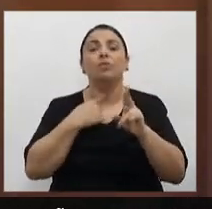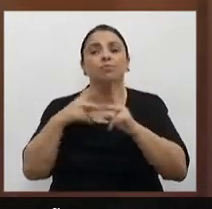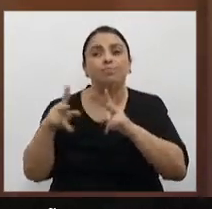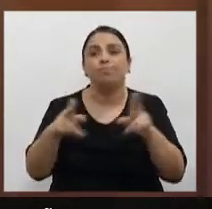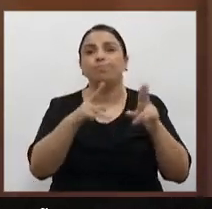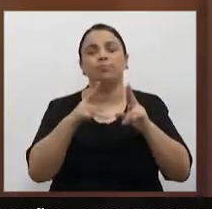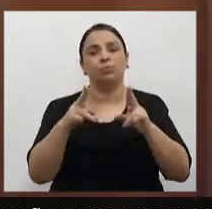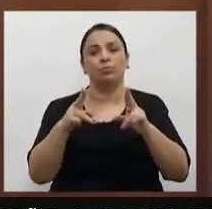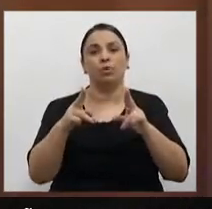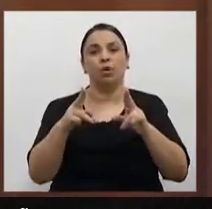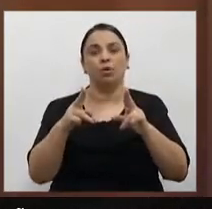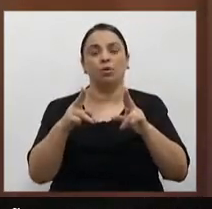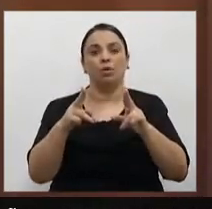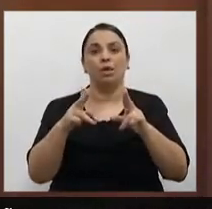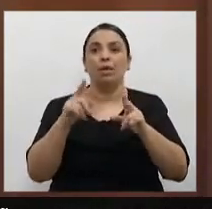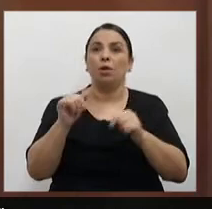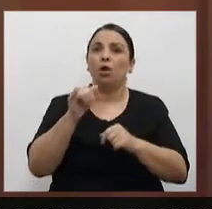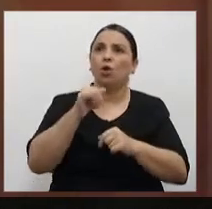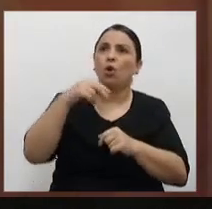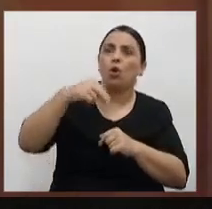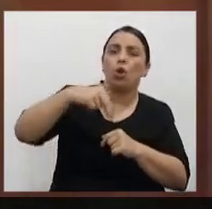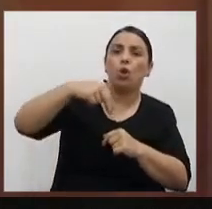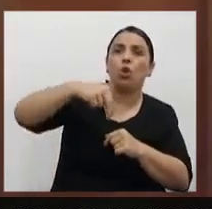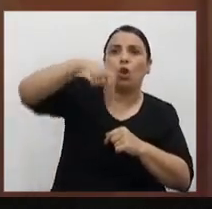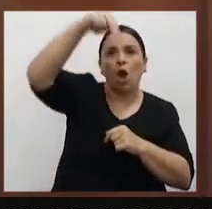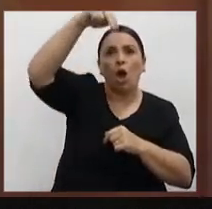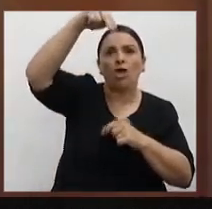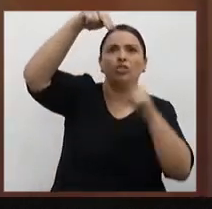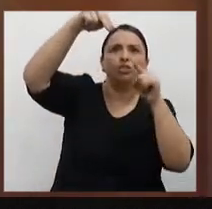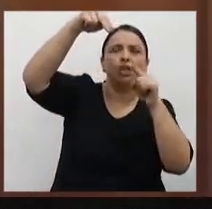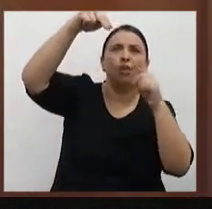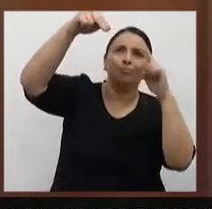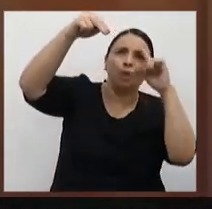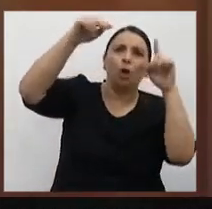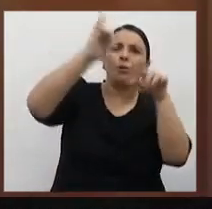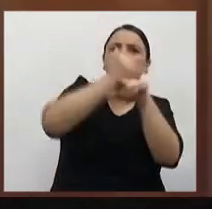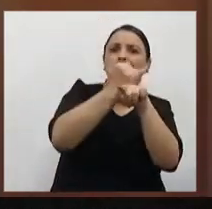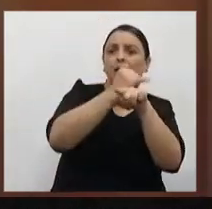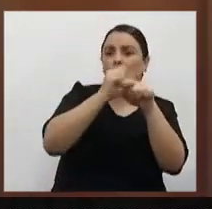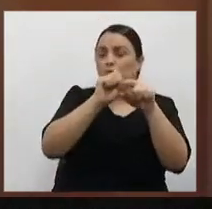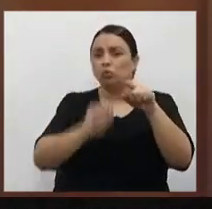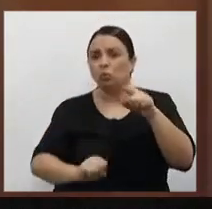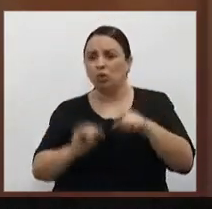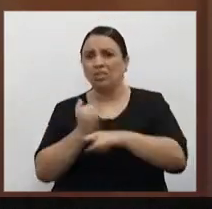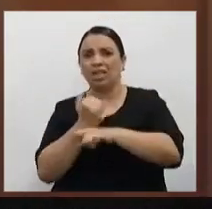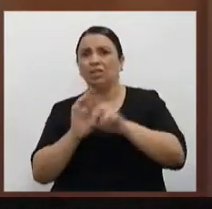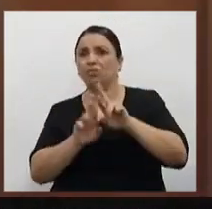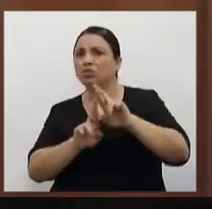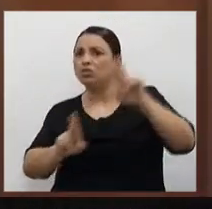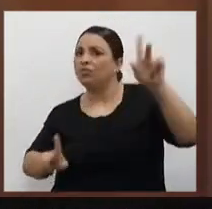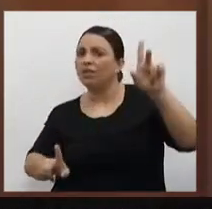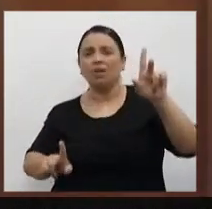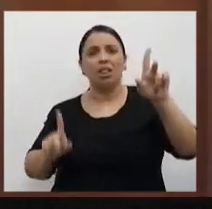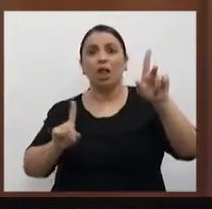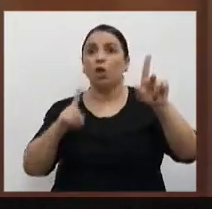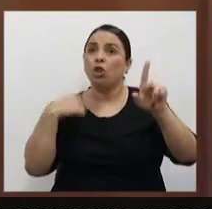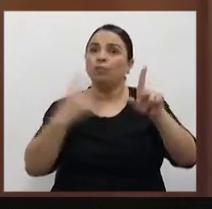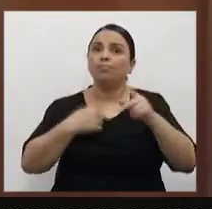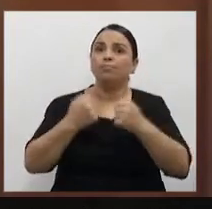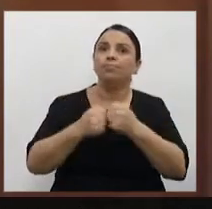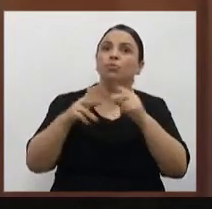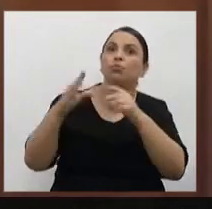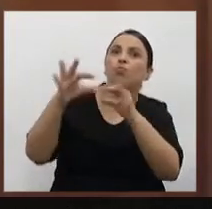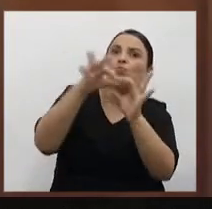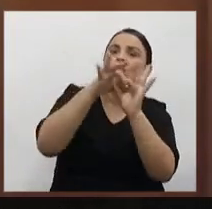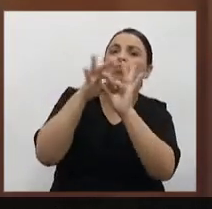que o norte do estado não faça uma coisa e o sul faça outra, né? Que a gente tenha uma orientação comum